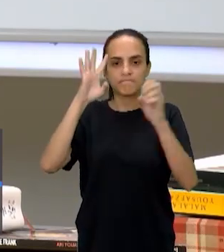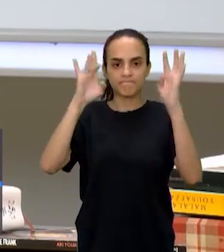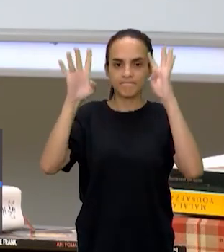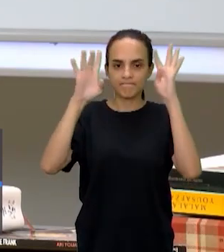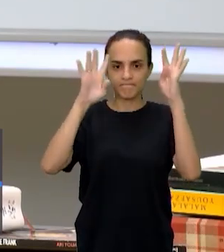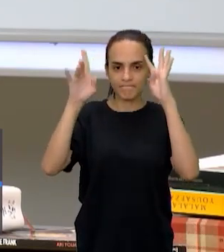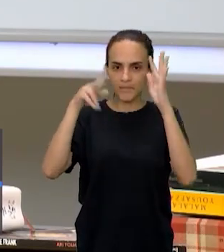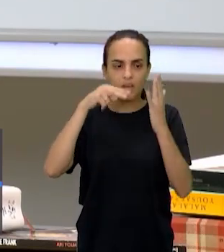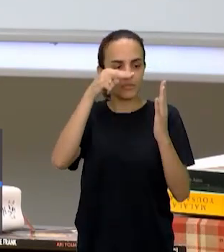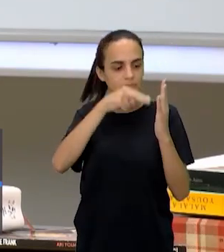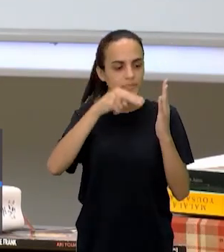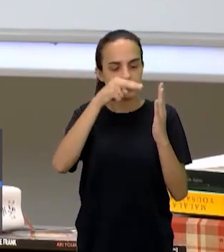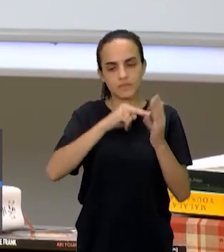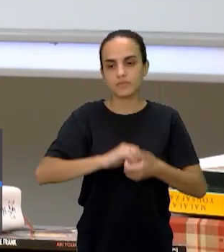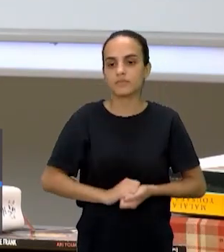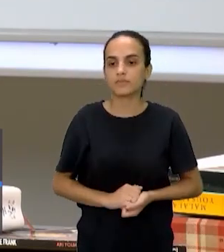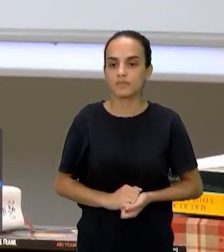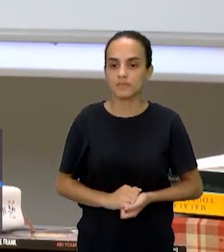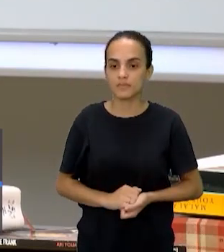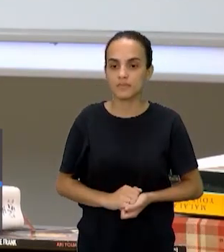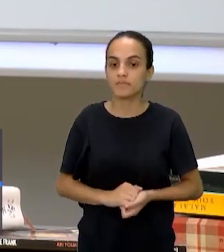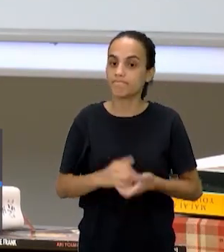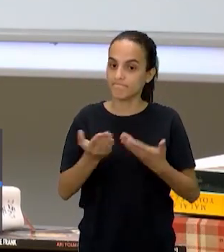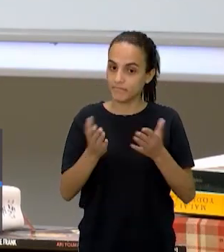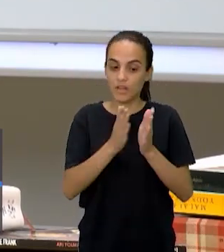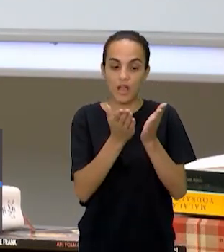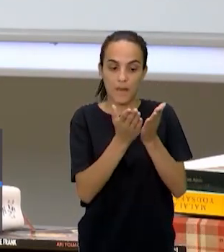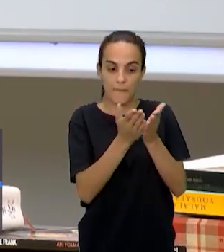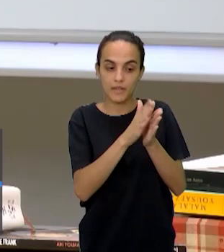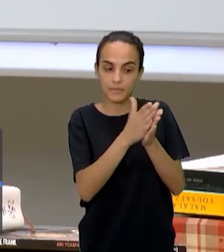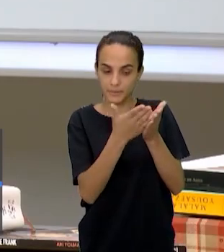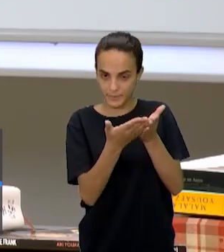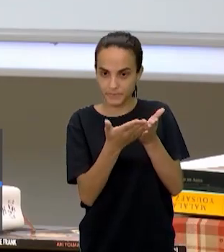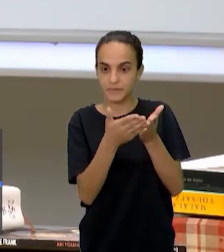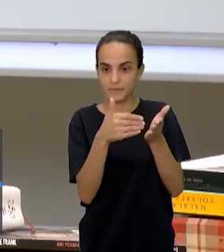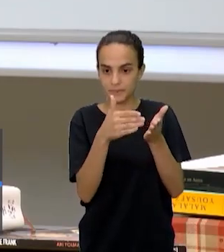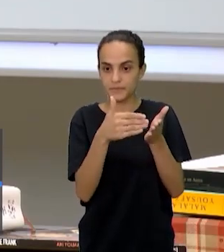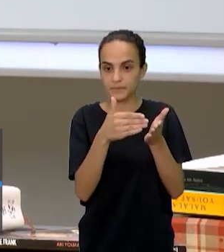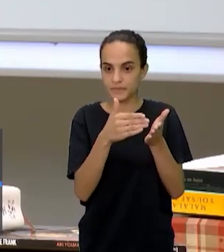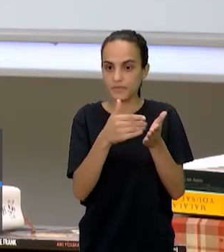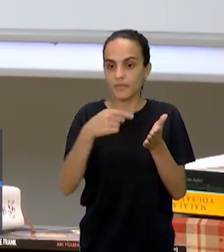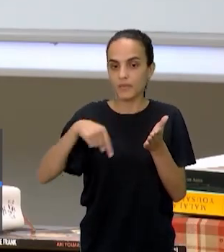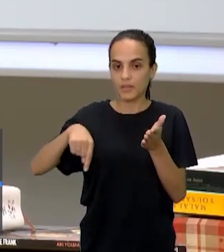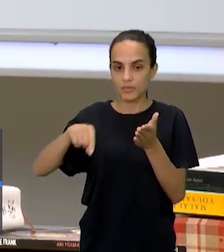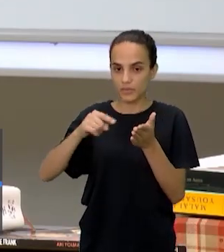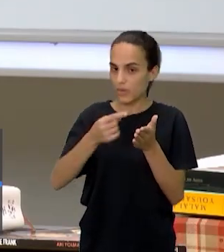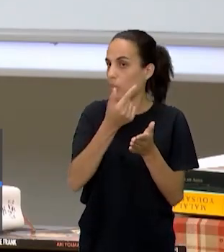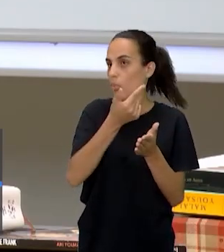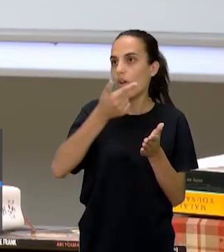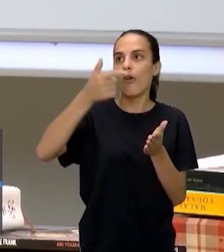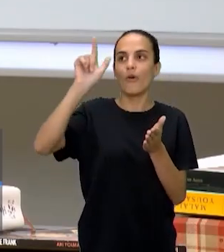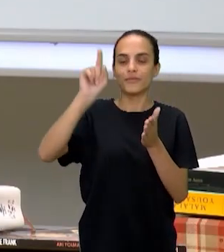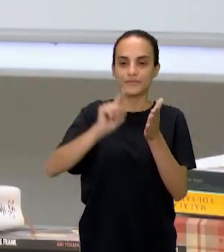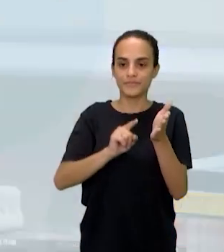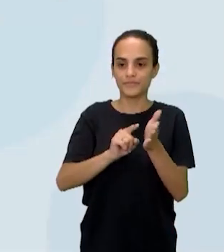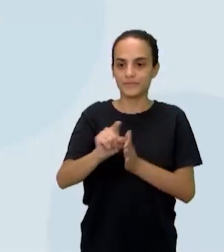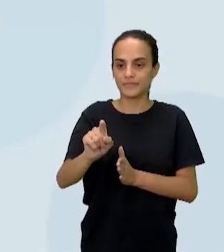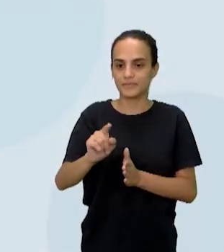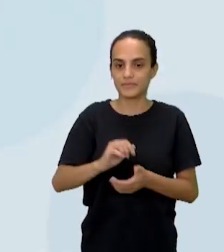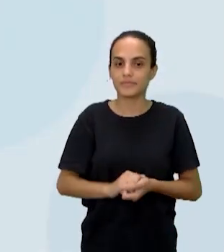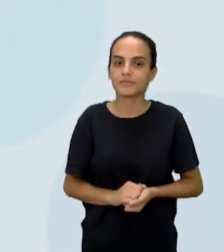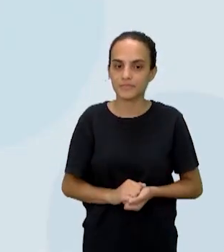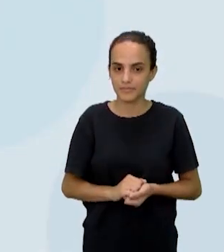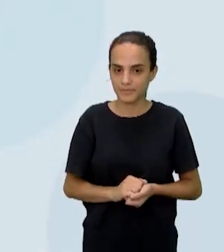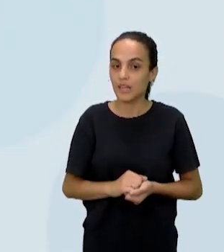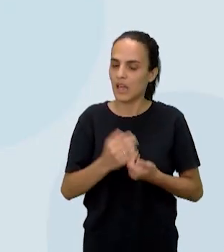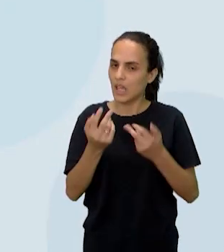que tem a leitura. E fora a Bíblia, que foi o livro mais citado, a gente vai para uma outra pergunta aqui. Segundo a